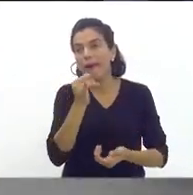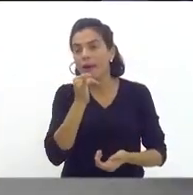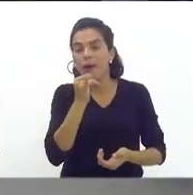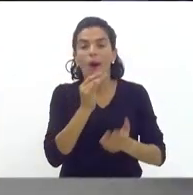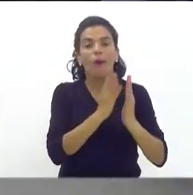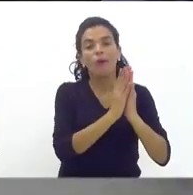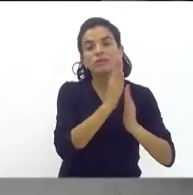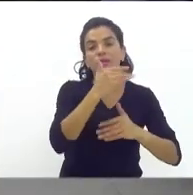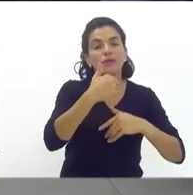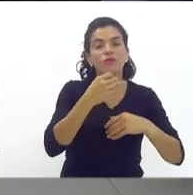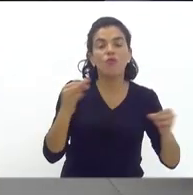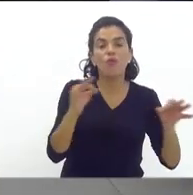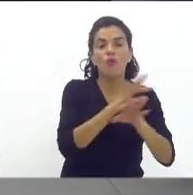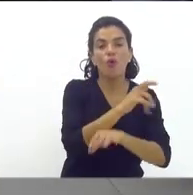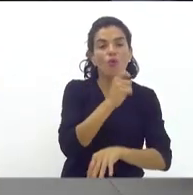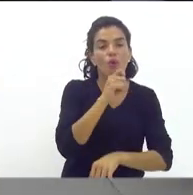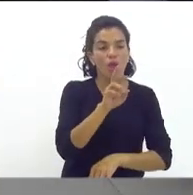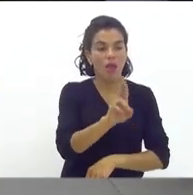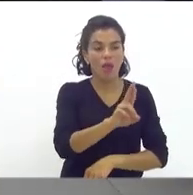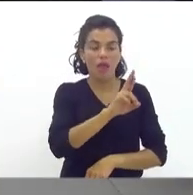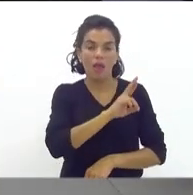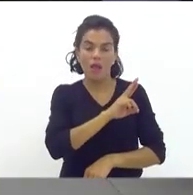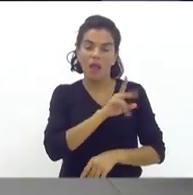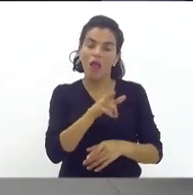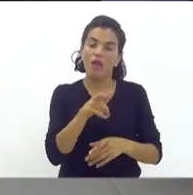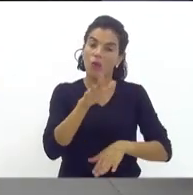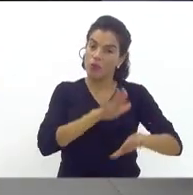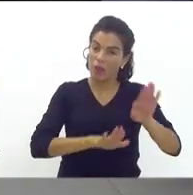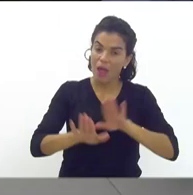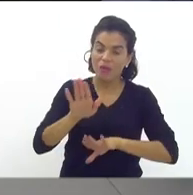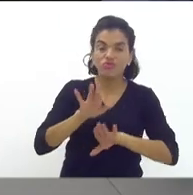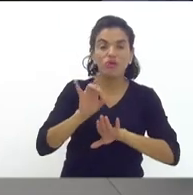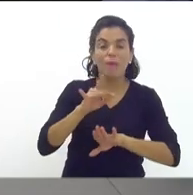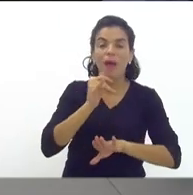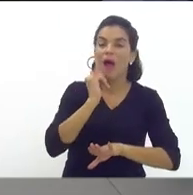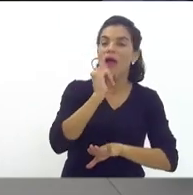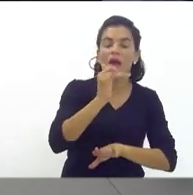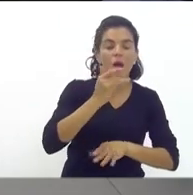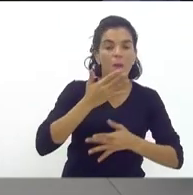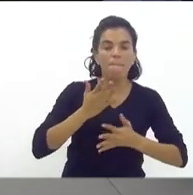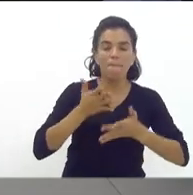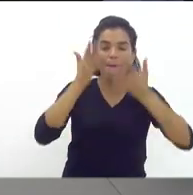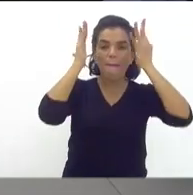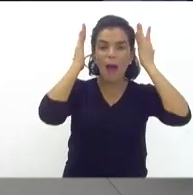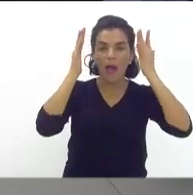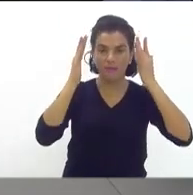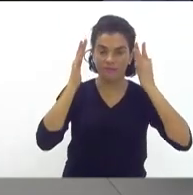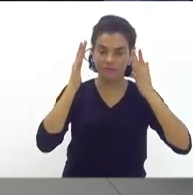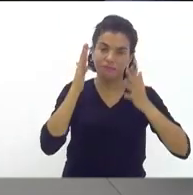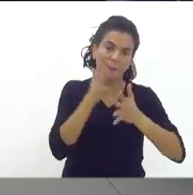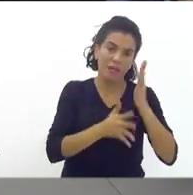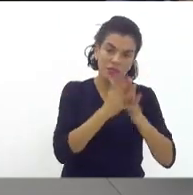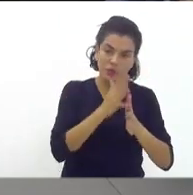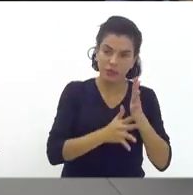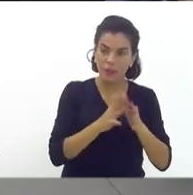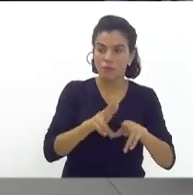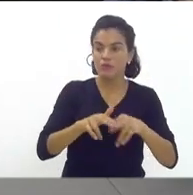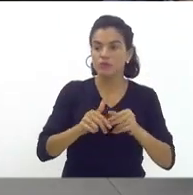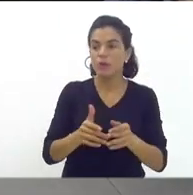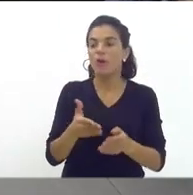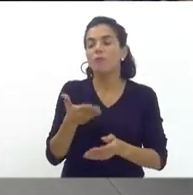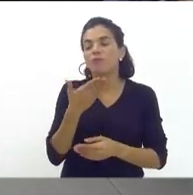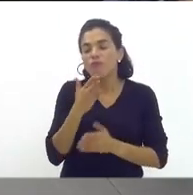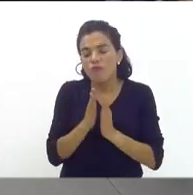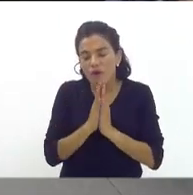em andamento a gente vai sempre buscar ter um cuidado para não fazer nenhum tipo de antecipação que possa prejudicar o processo então peço a compreensão